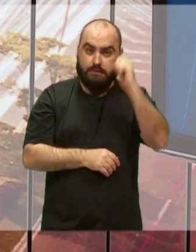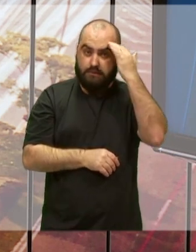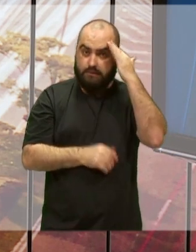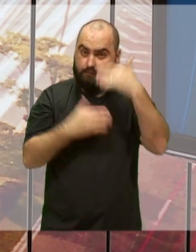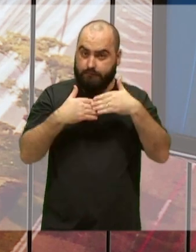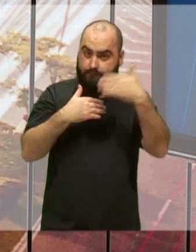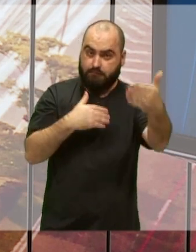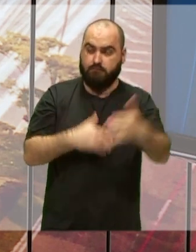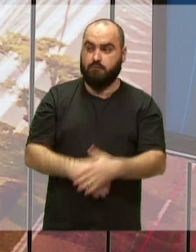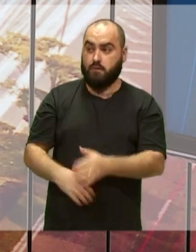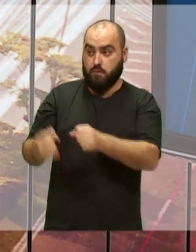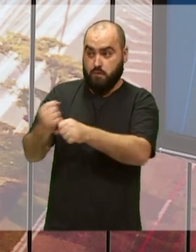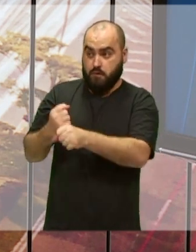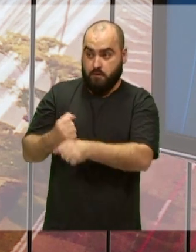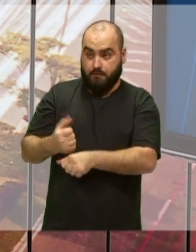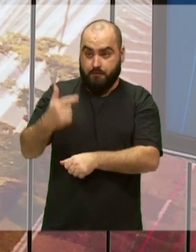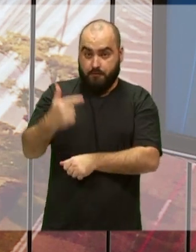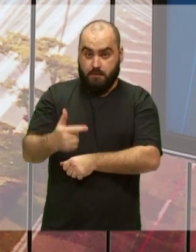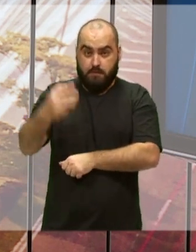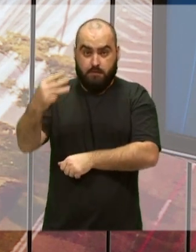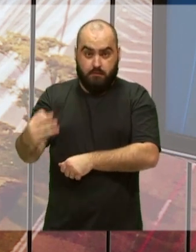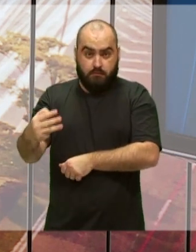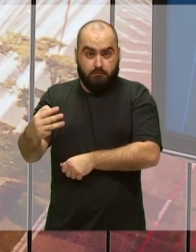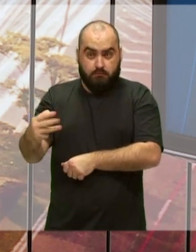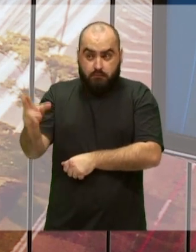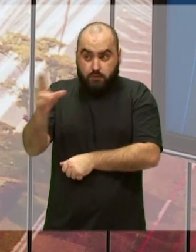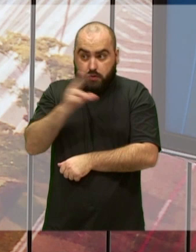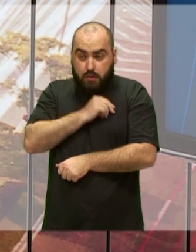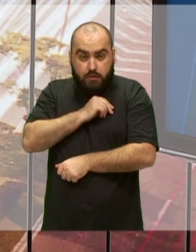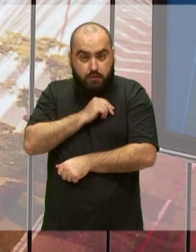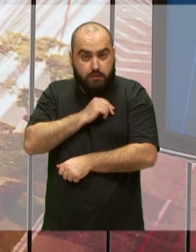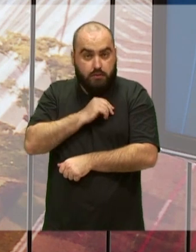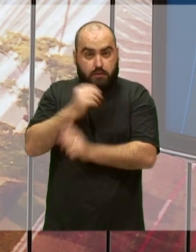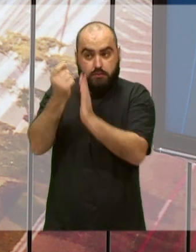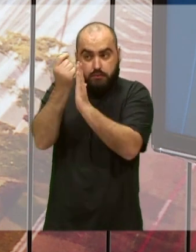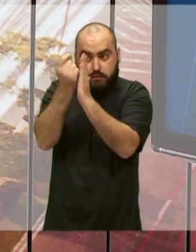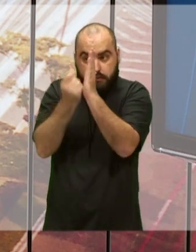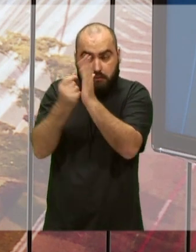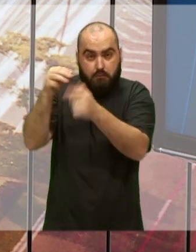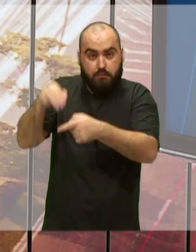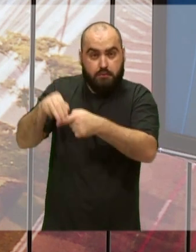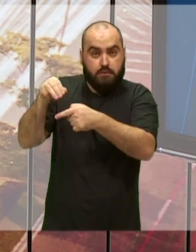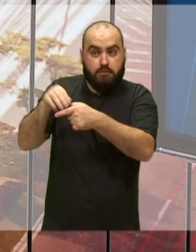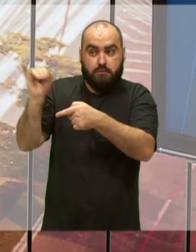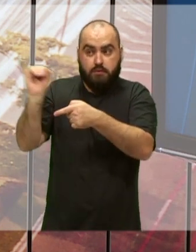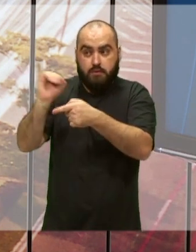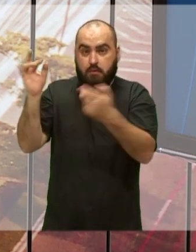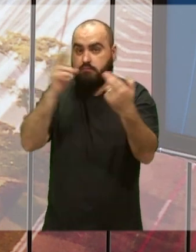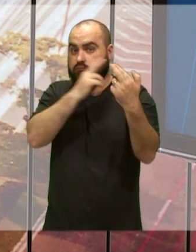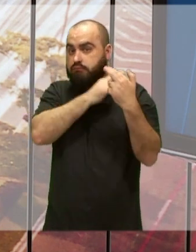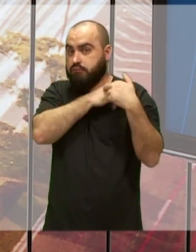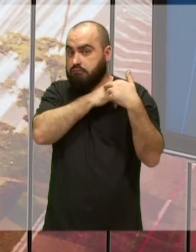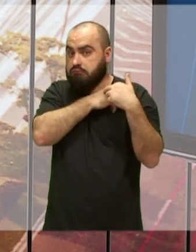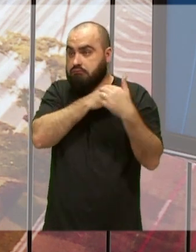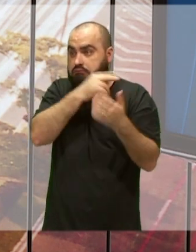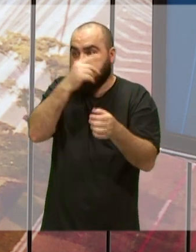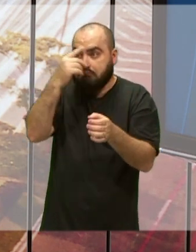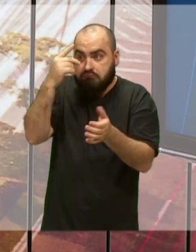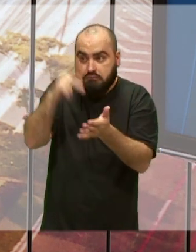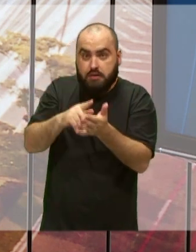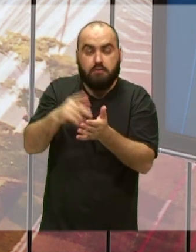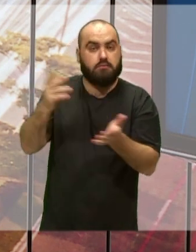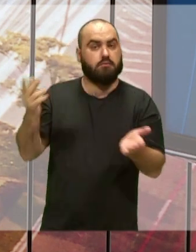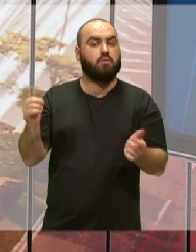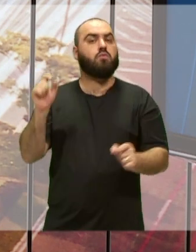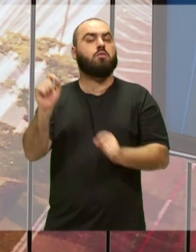de 2023 foi um ano histórico na gestão do orçamento do município de Itajaí inclusive uma cidade que e não